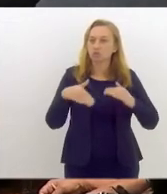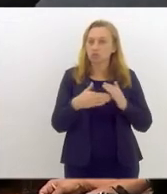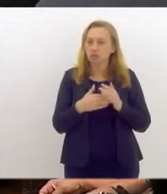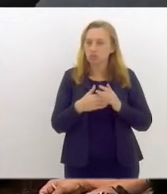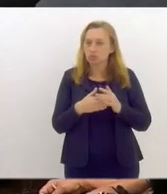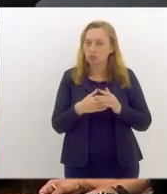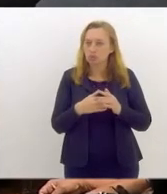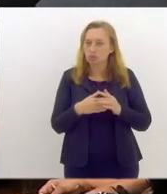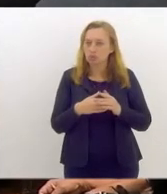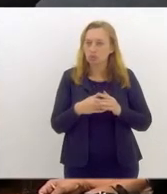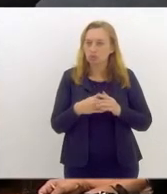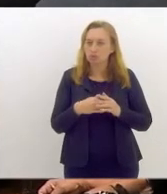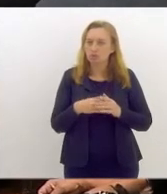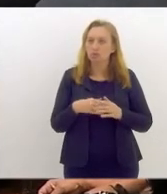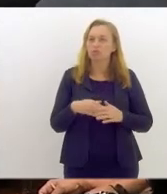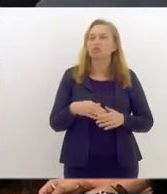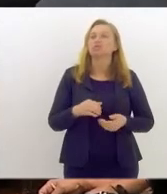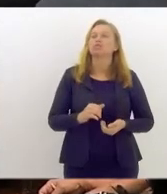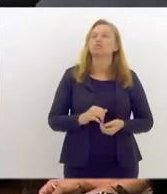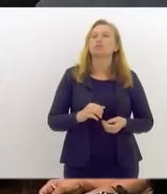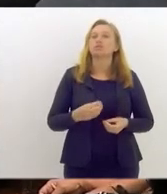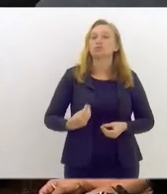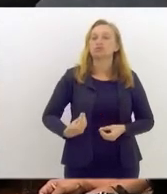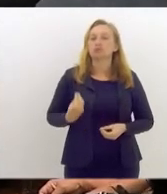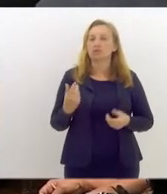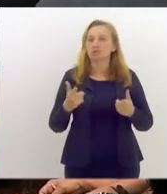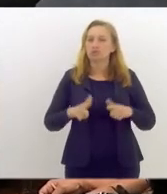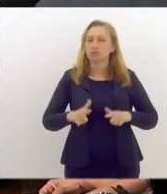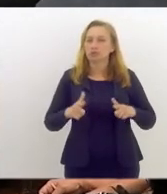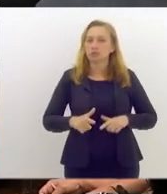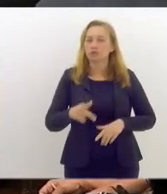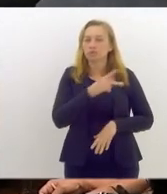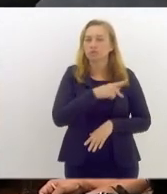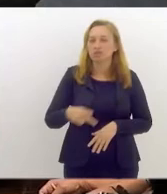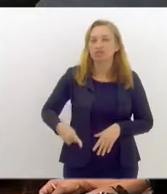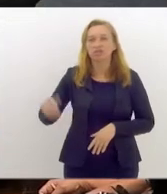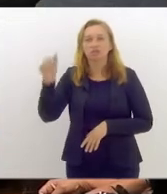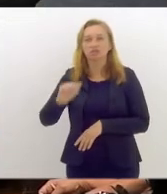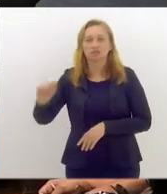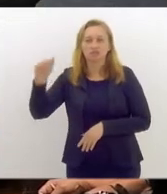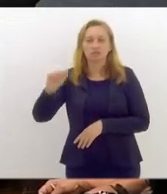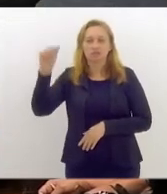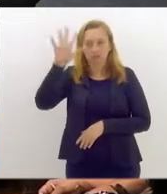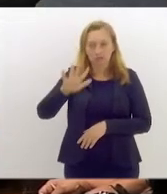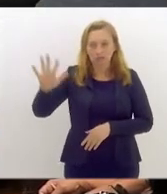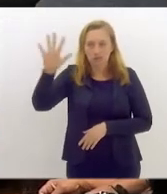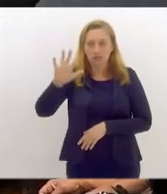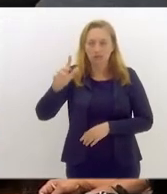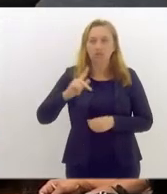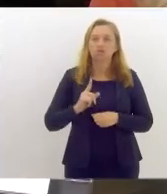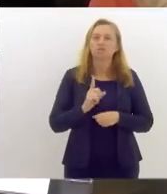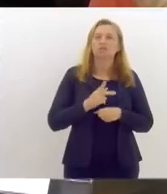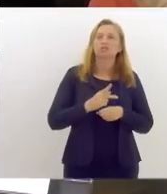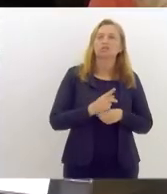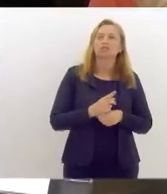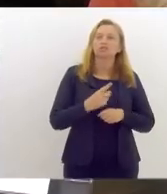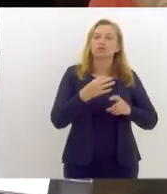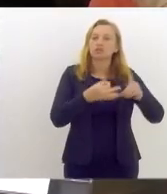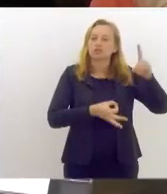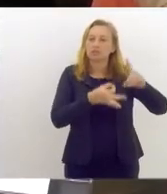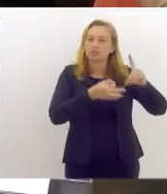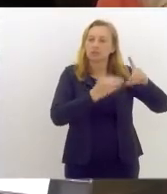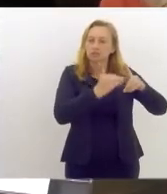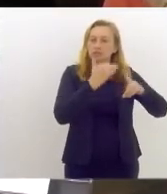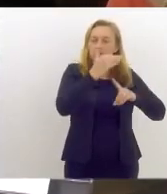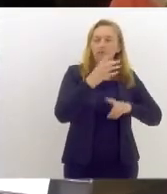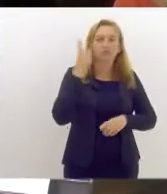magistrados presentes porque Presidente da Associação Nacional do desembargadores deputados Chiquinho Brasão